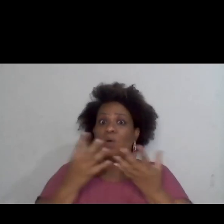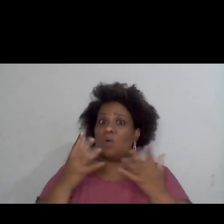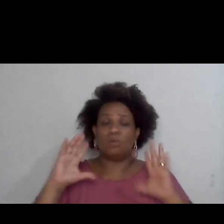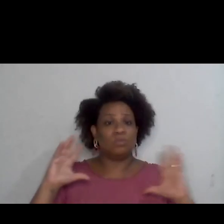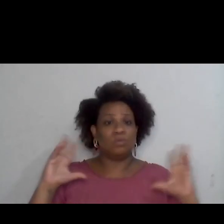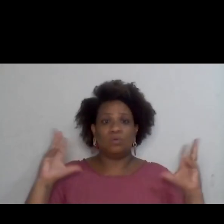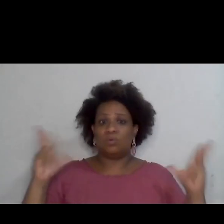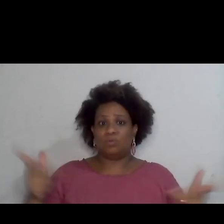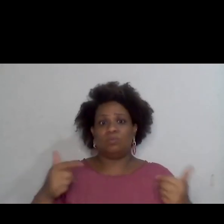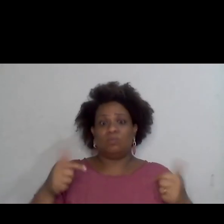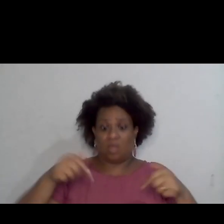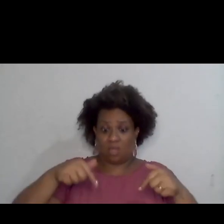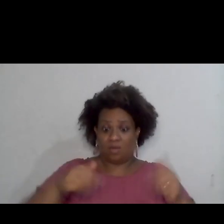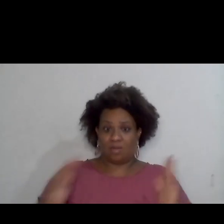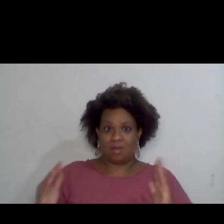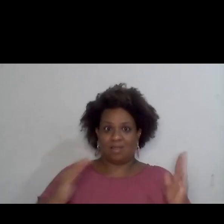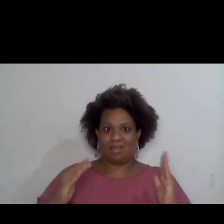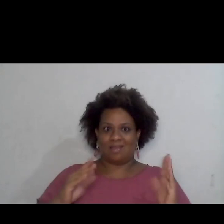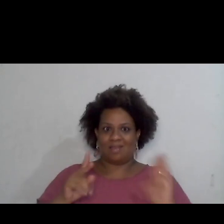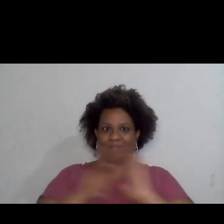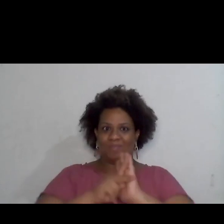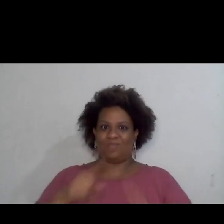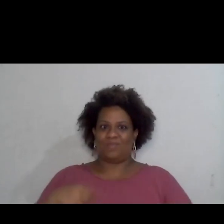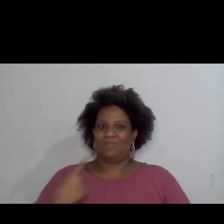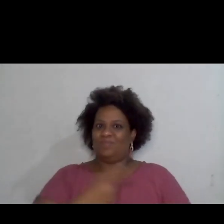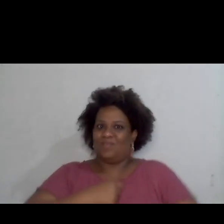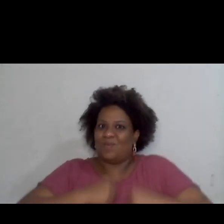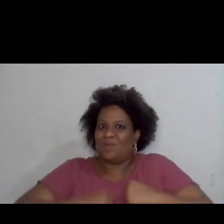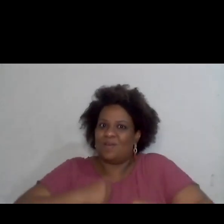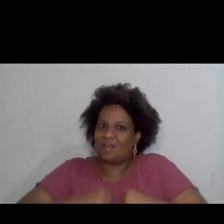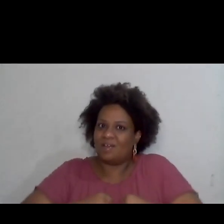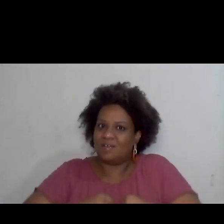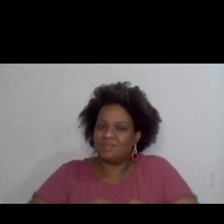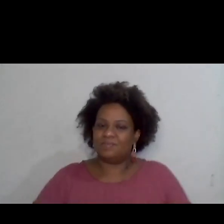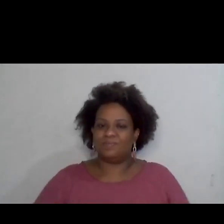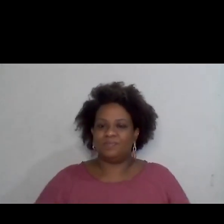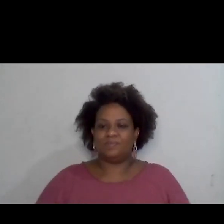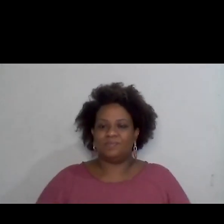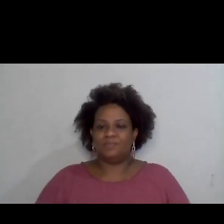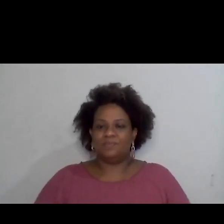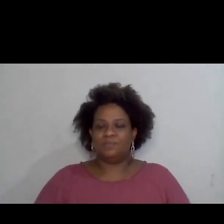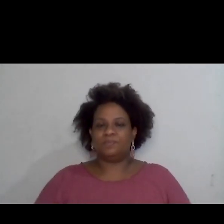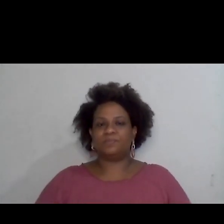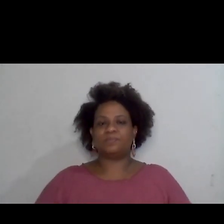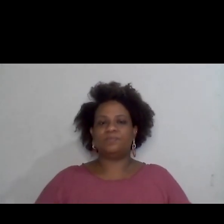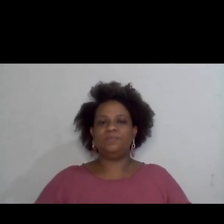vai ser ainda nessa gestão, é o nosso corre no momento. Então, por que que o teatro não